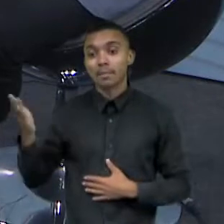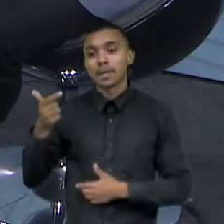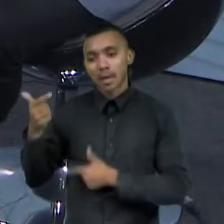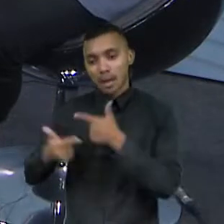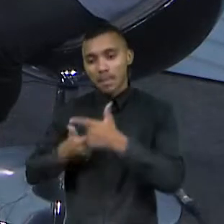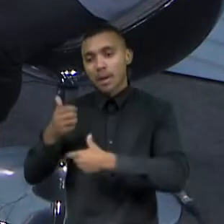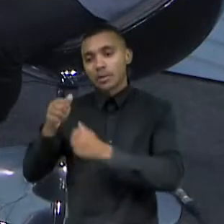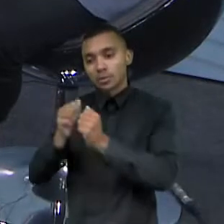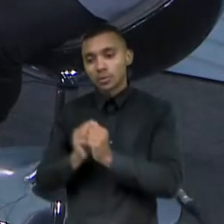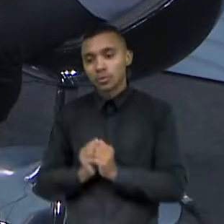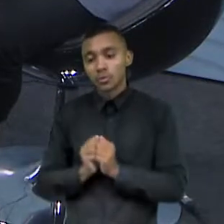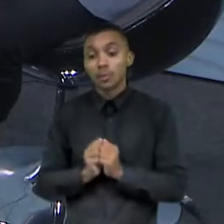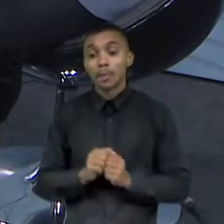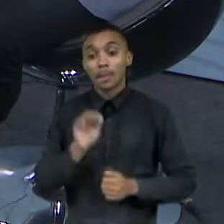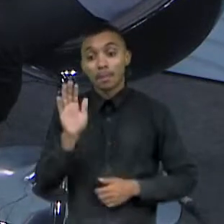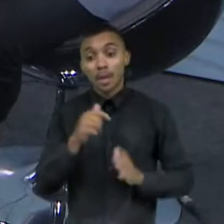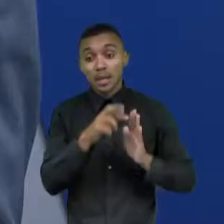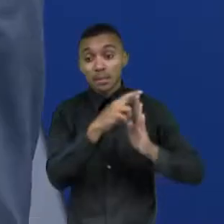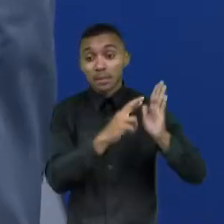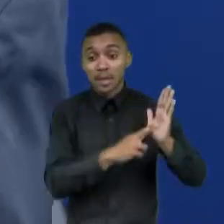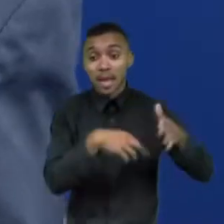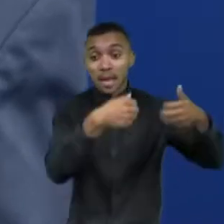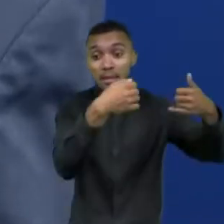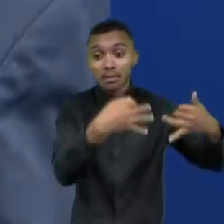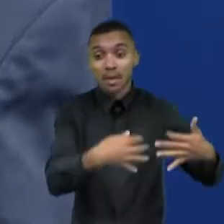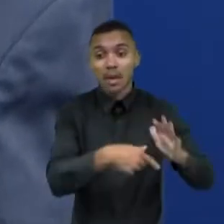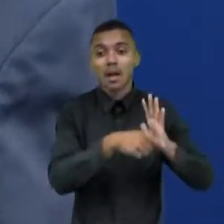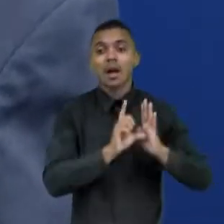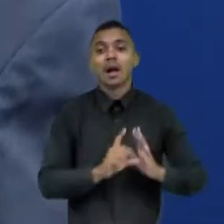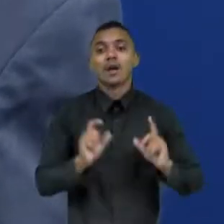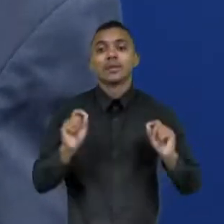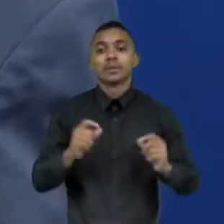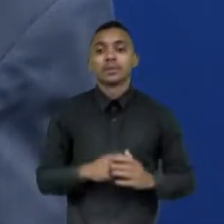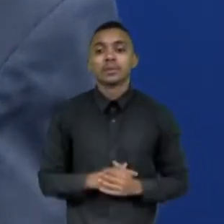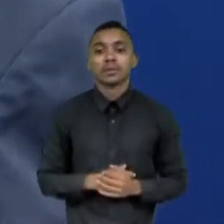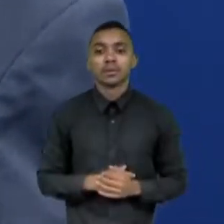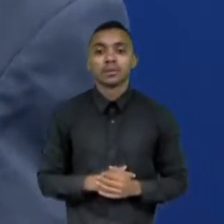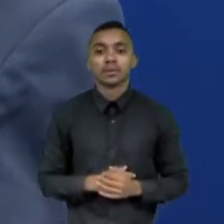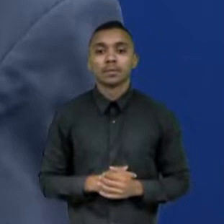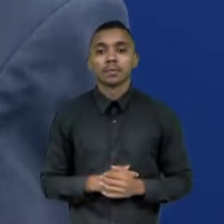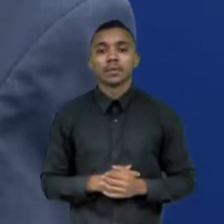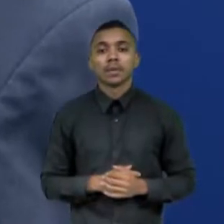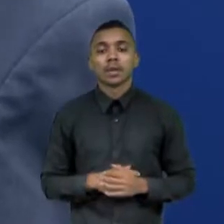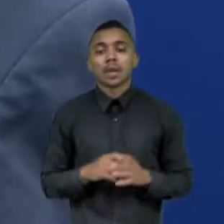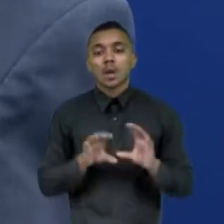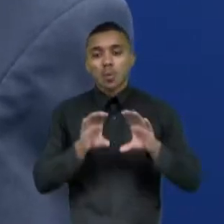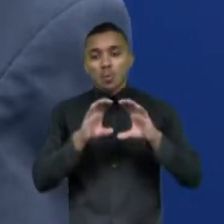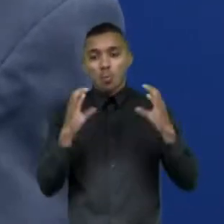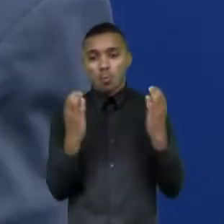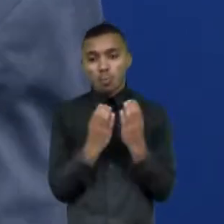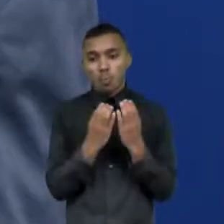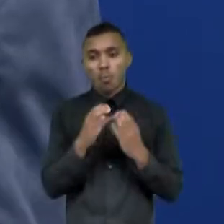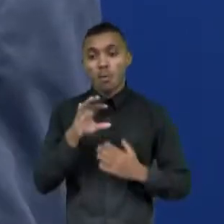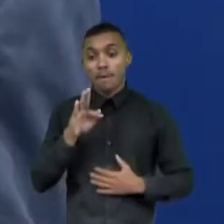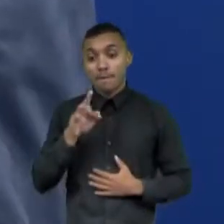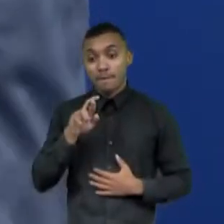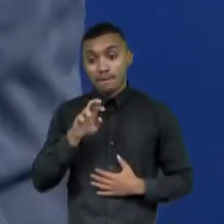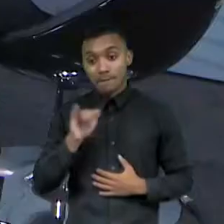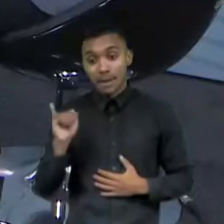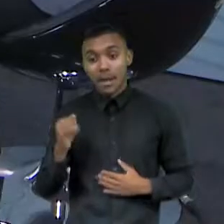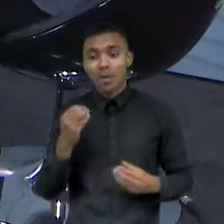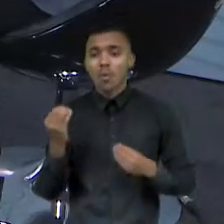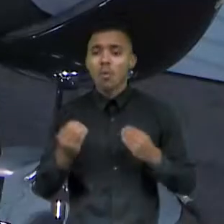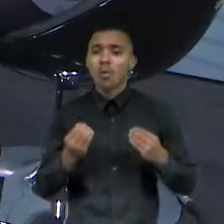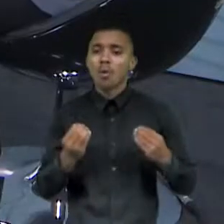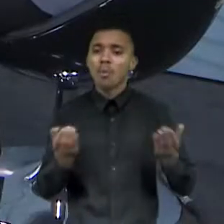escritório. Antes da gente falar do relatório da anistia, como foi o trabalho do Frei Tito nessa pandemia? Porque parou praticamente tudo, teve uma época